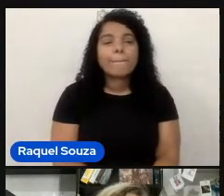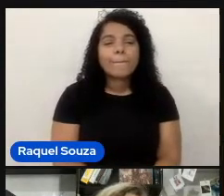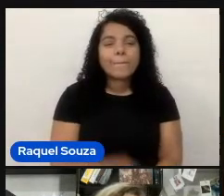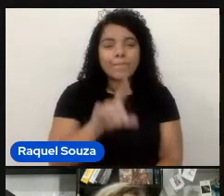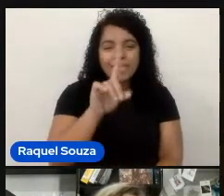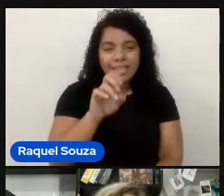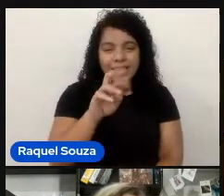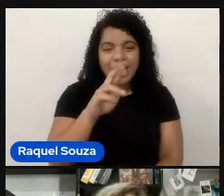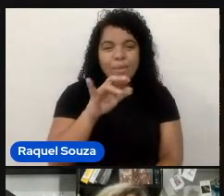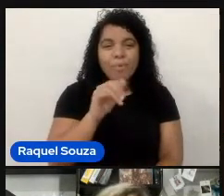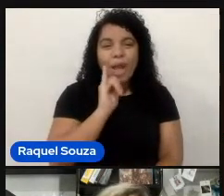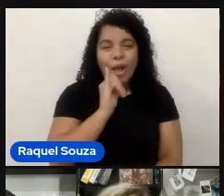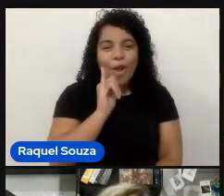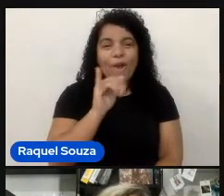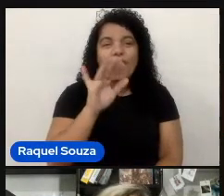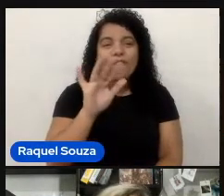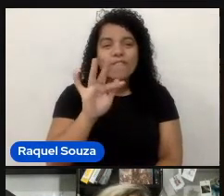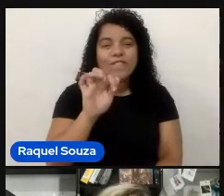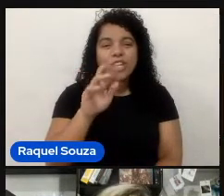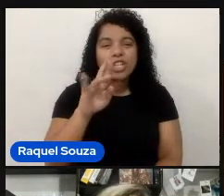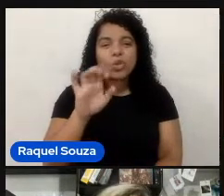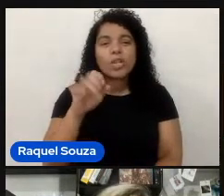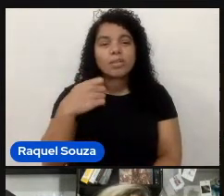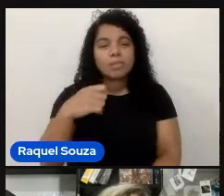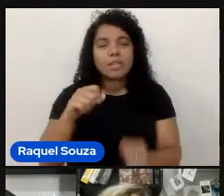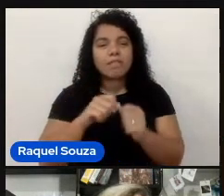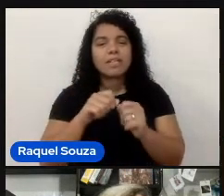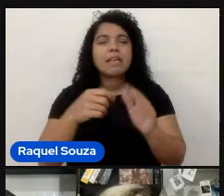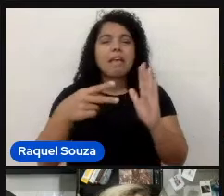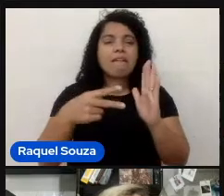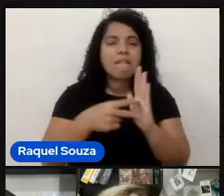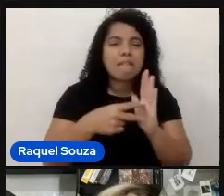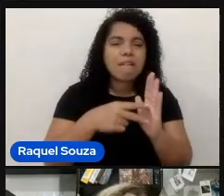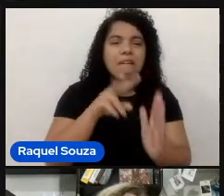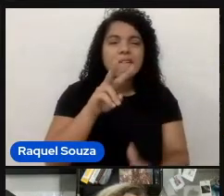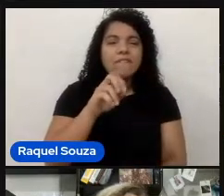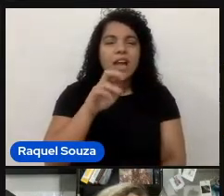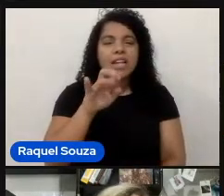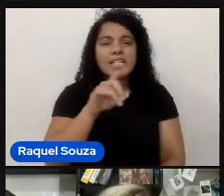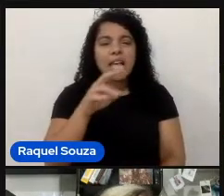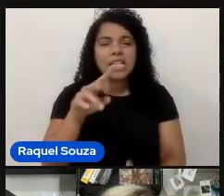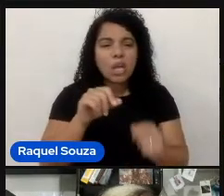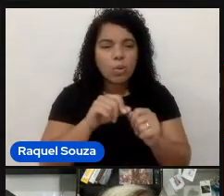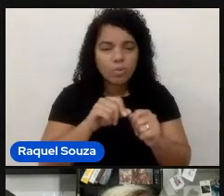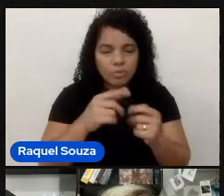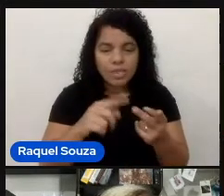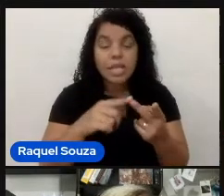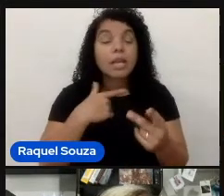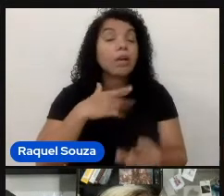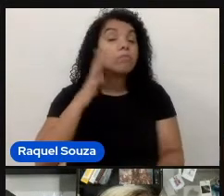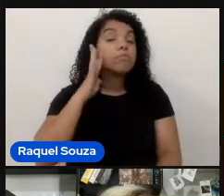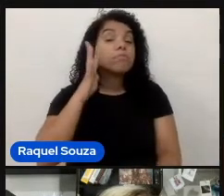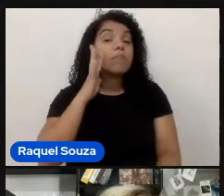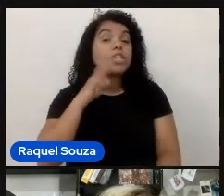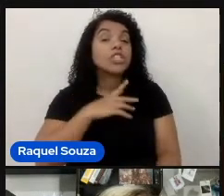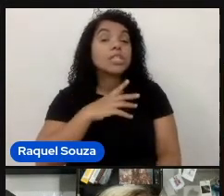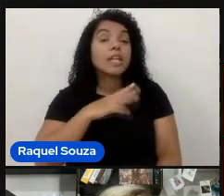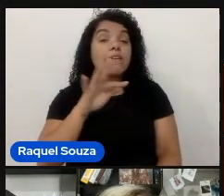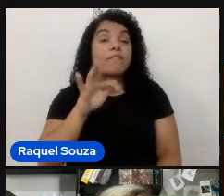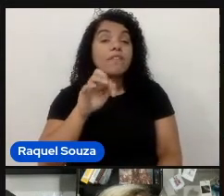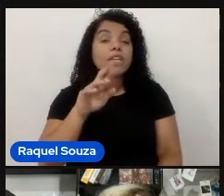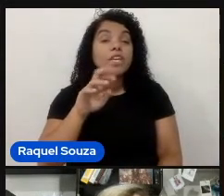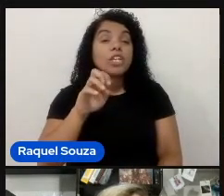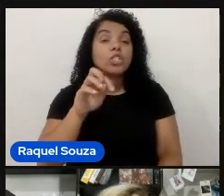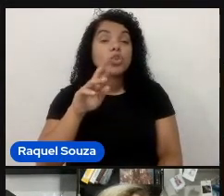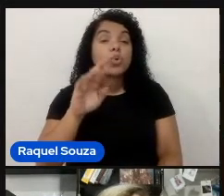gente precisa fazer ali, as validações e tudo mais. Imagina que existe uma feature nova.